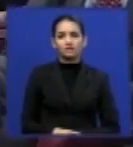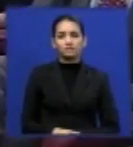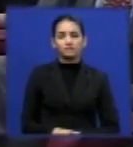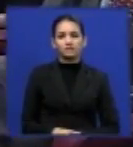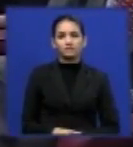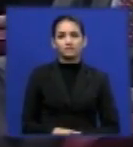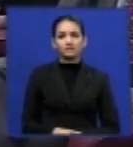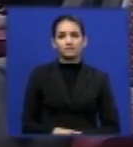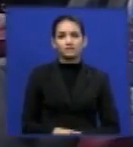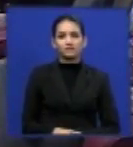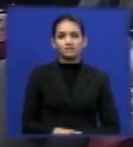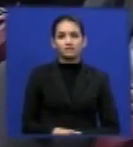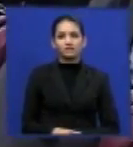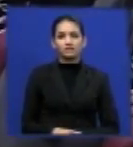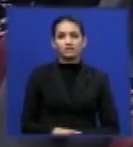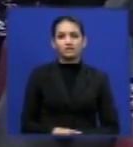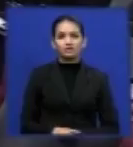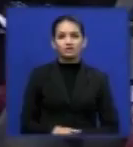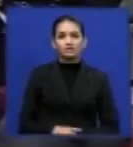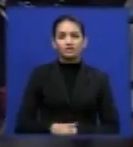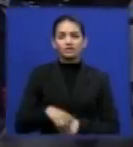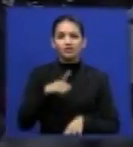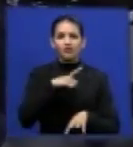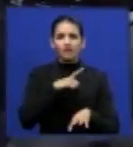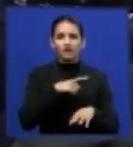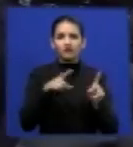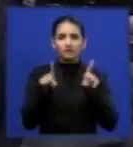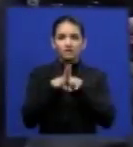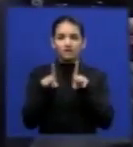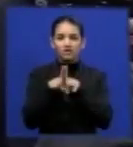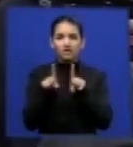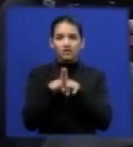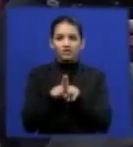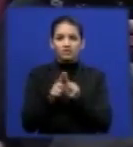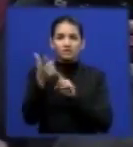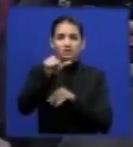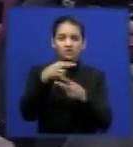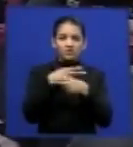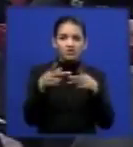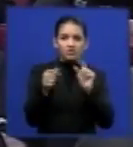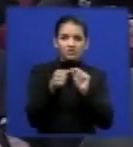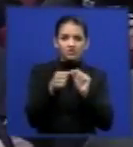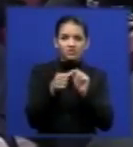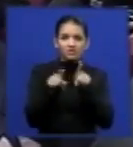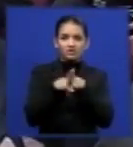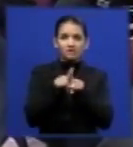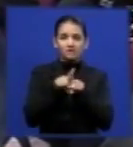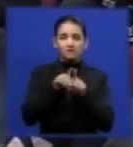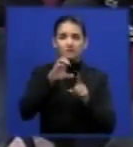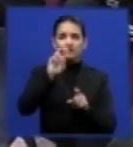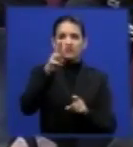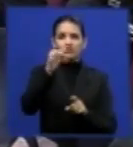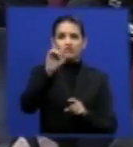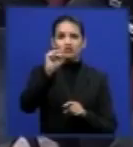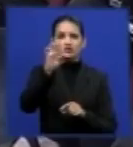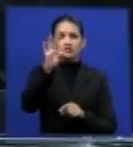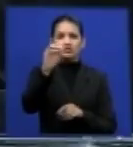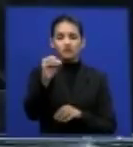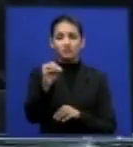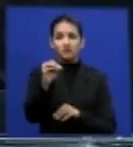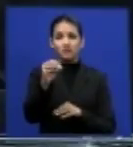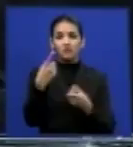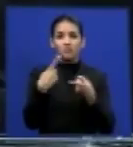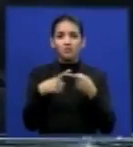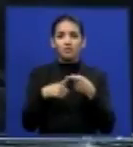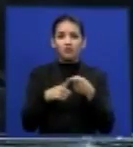Aqui tem uma lâmina com o coprocessamento na industrialização do xisto, onde já foi indicado que, no